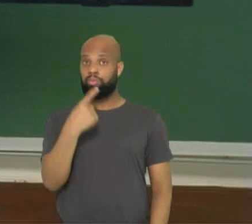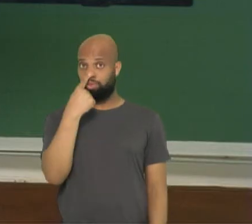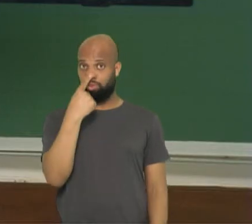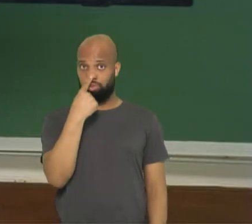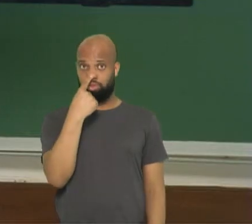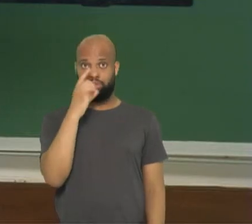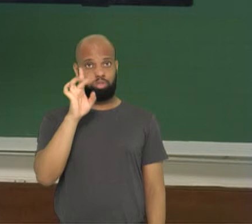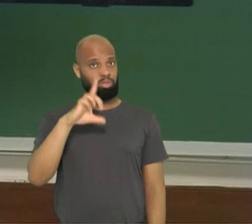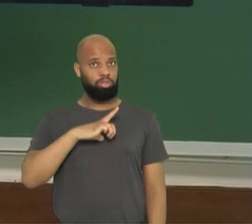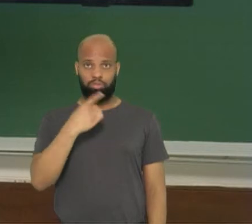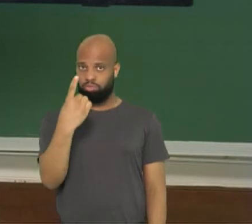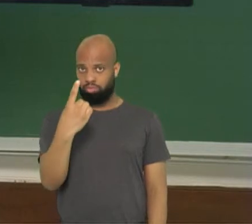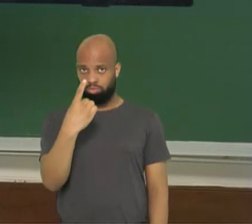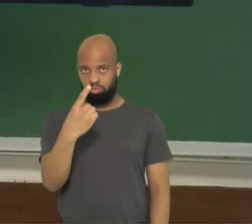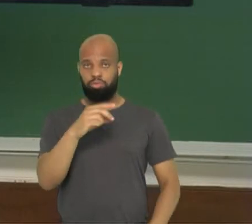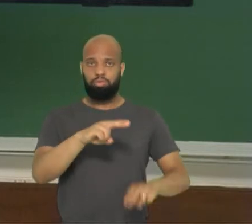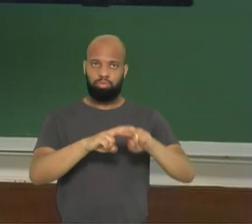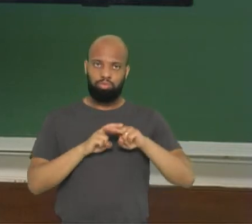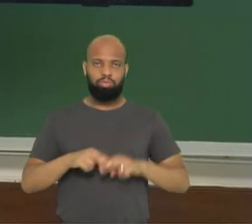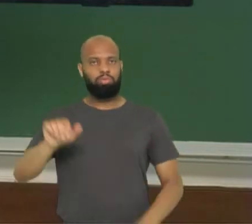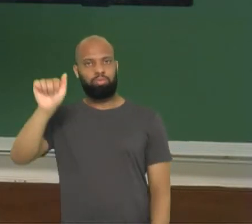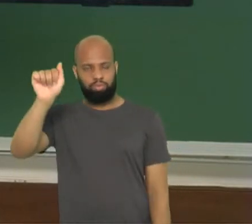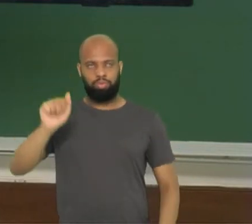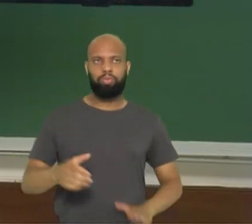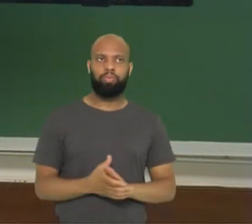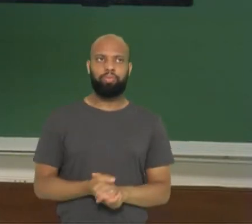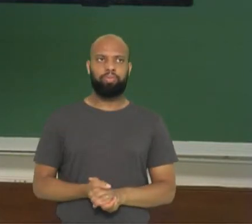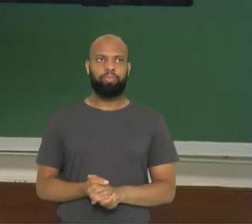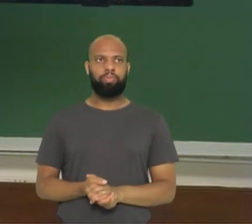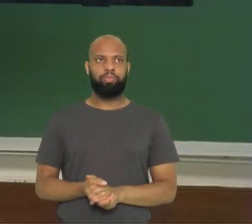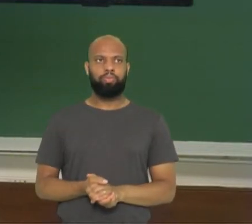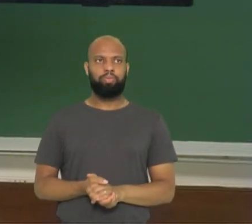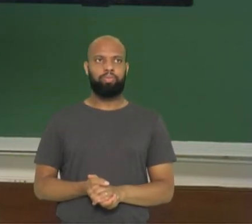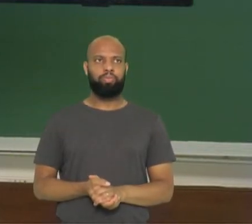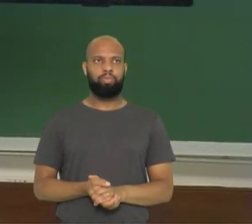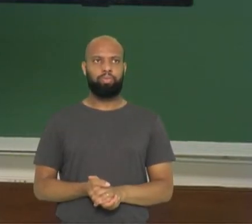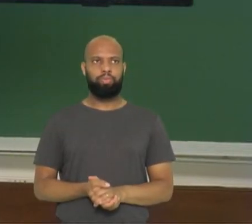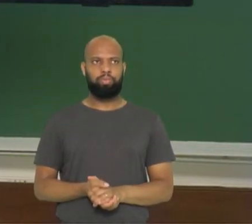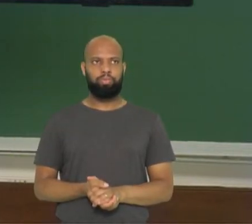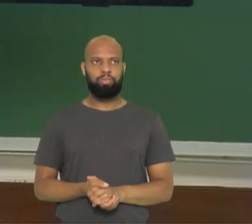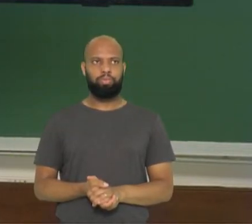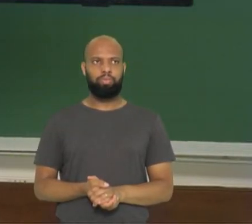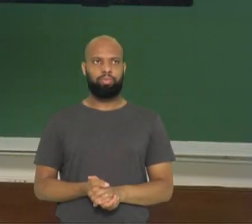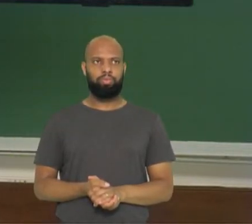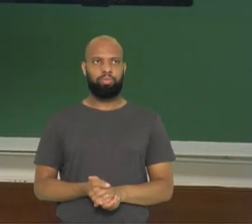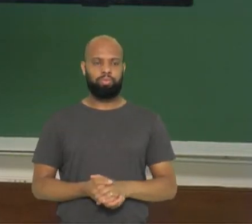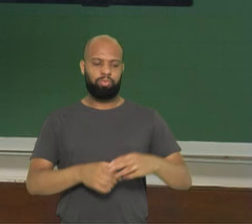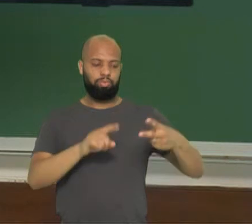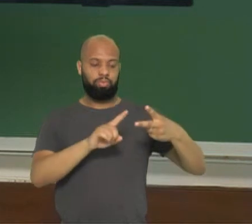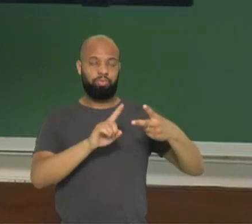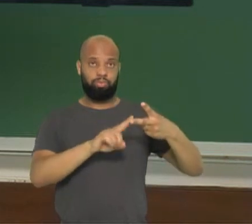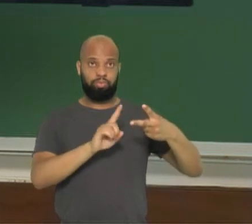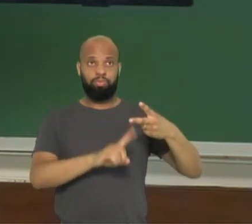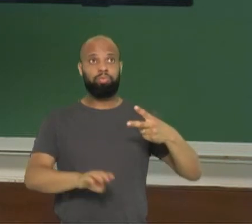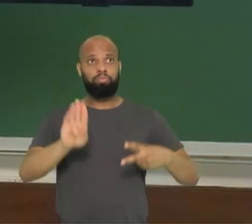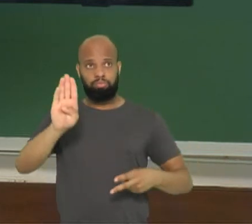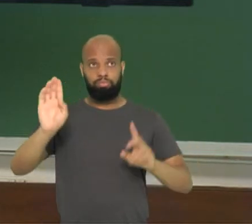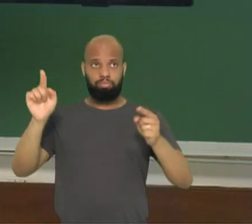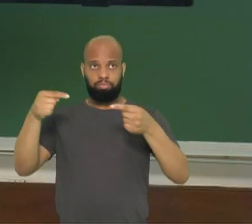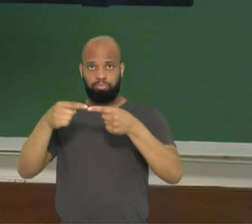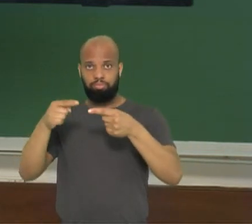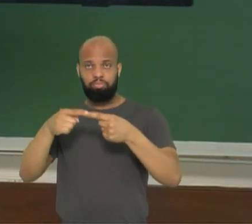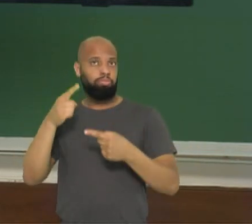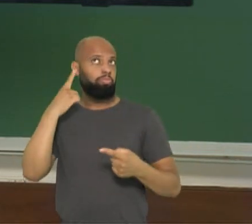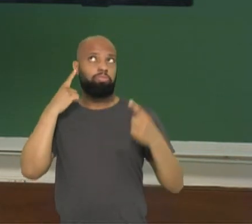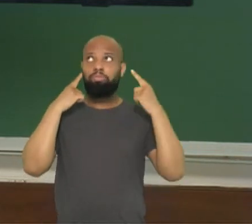nariz, A, me duele la nariz. Na próxima, utilizamos aqui a B, me duelen los